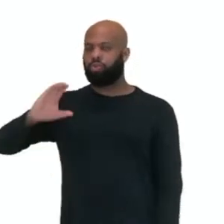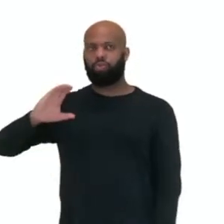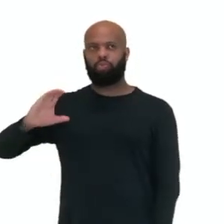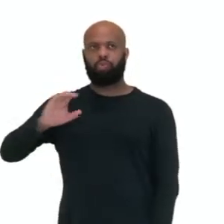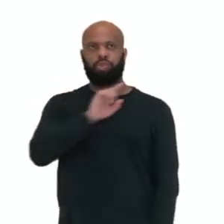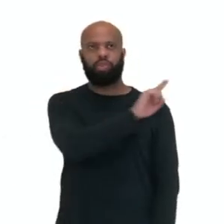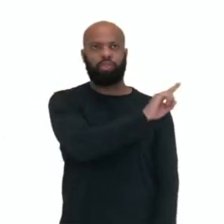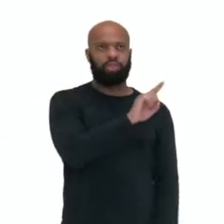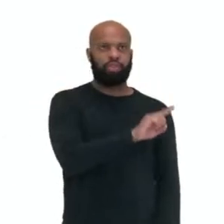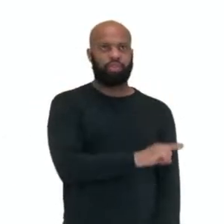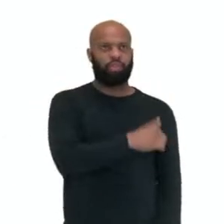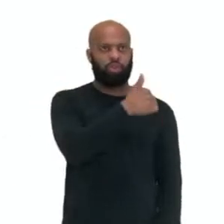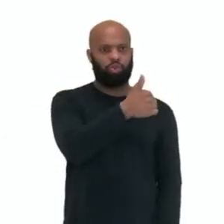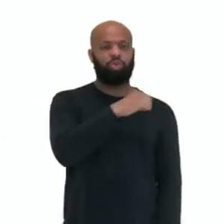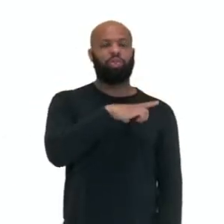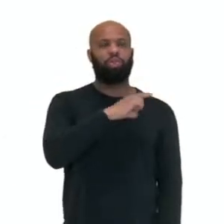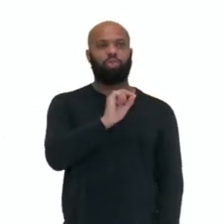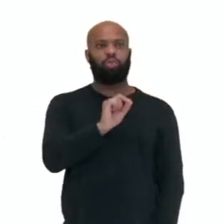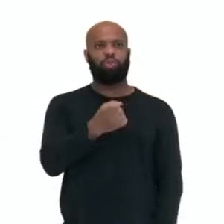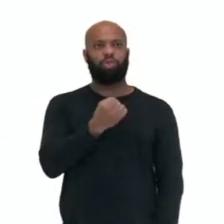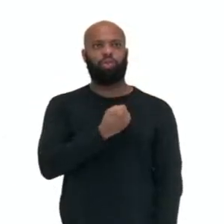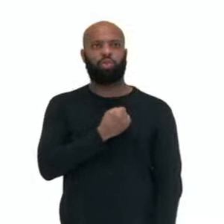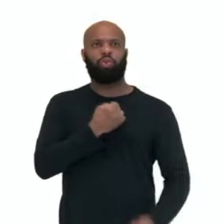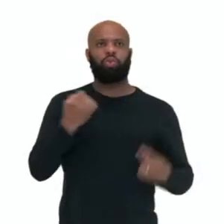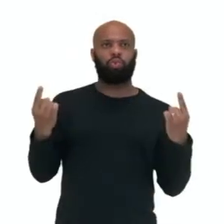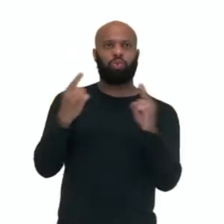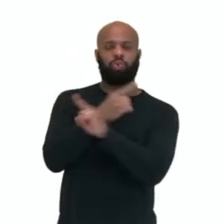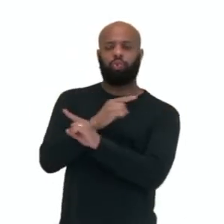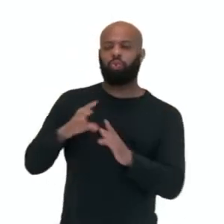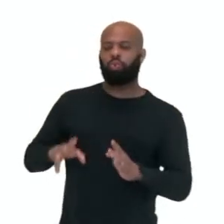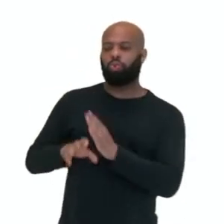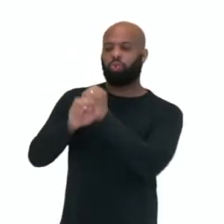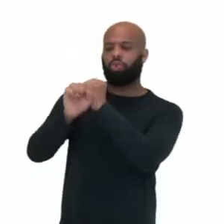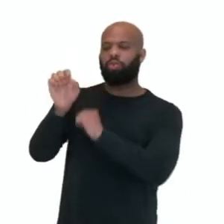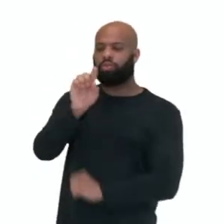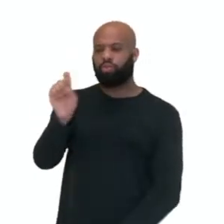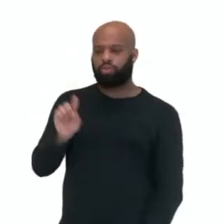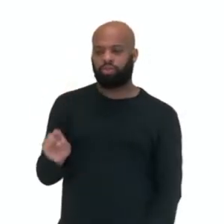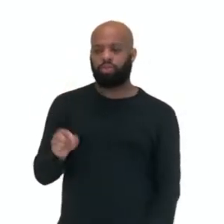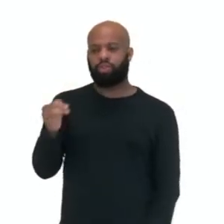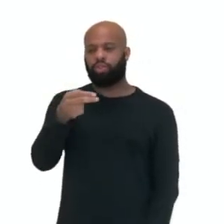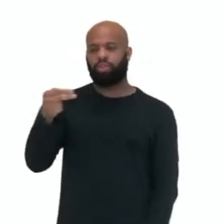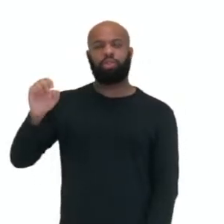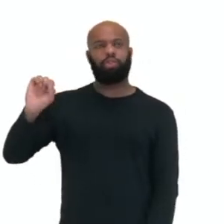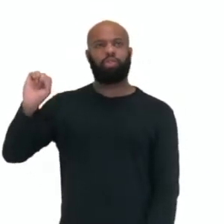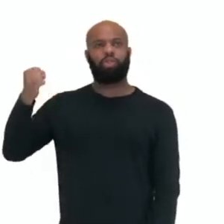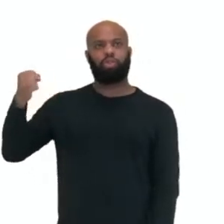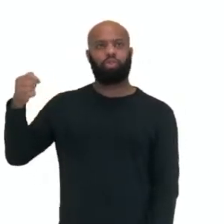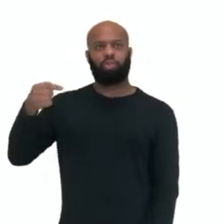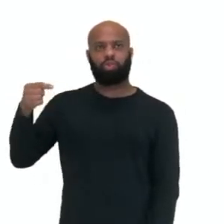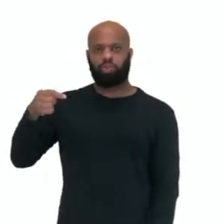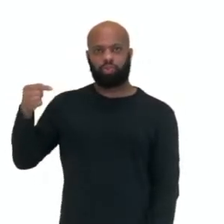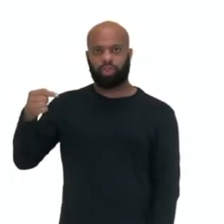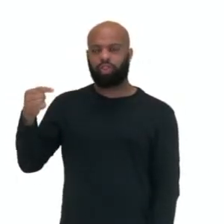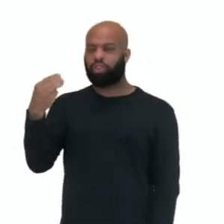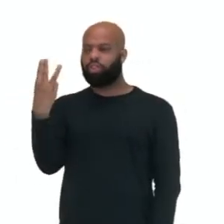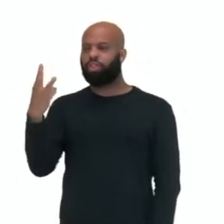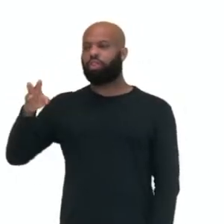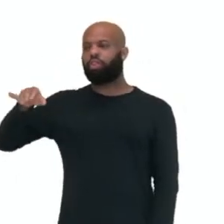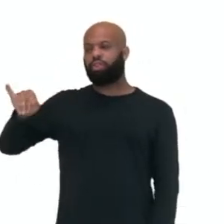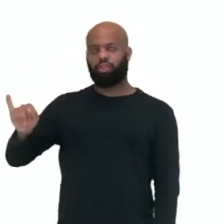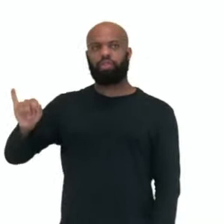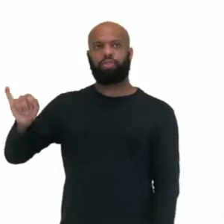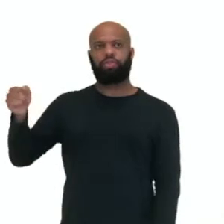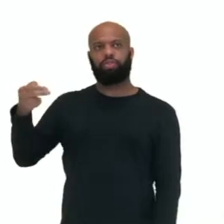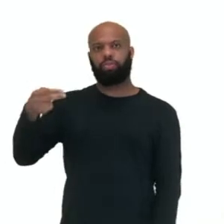tal que o seu oposto somado com o Z, que é igual a 8 menos 3i,